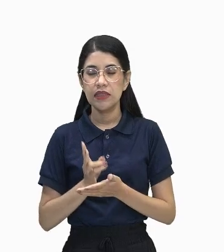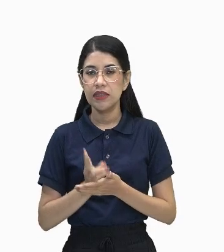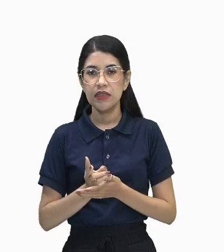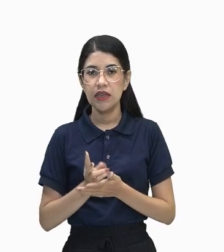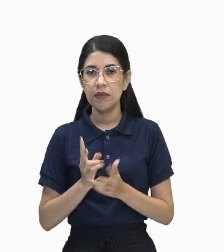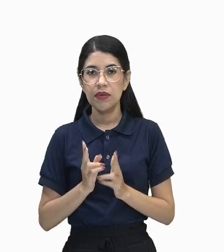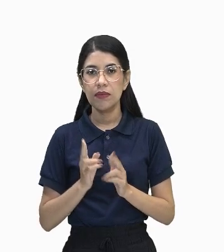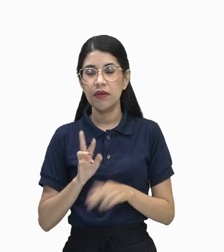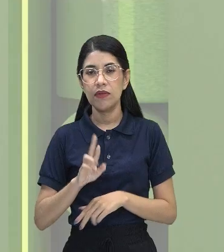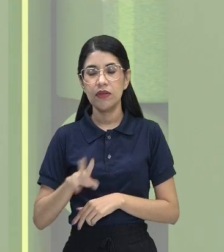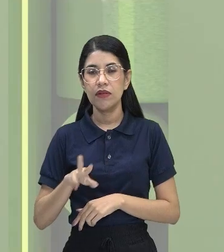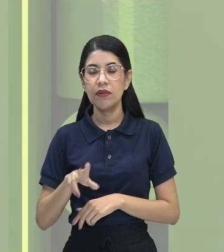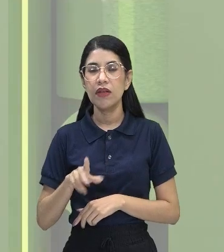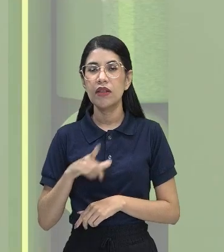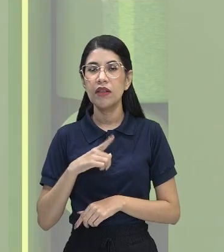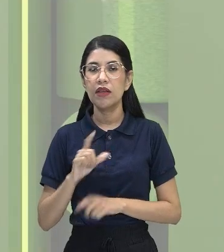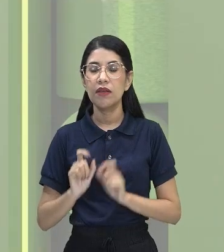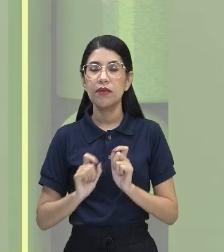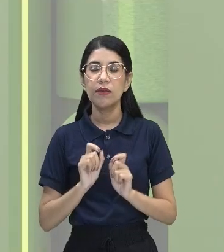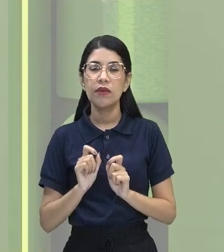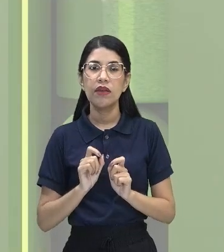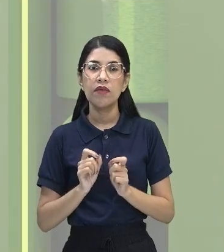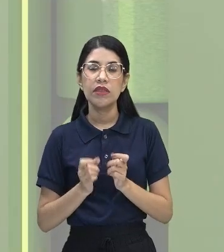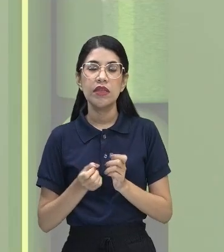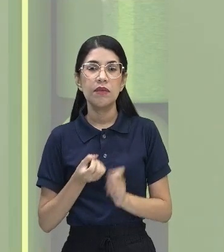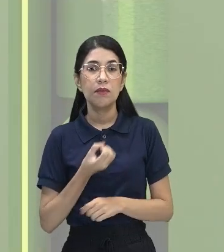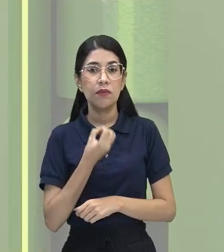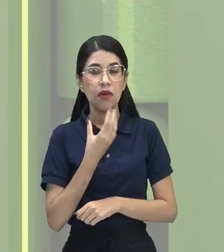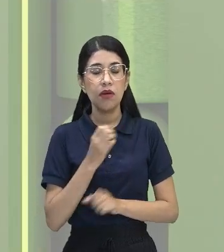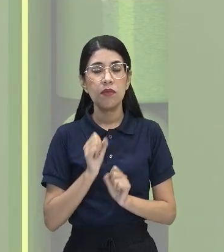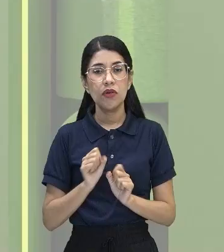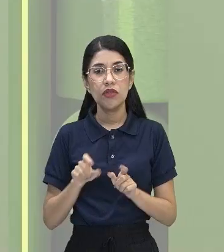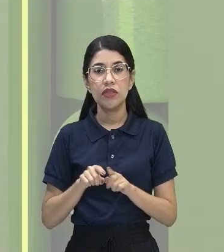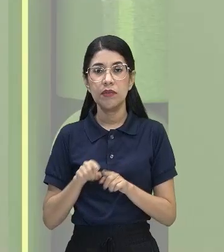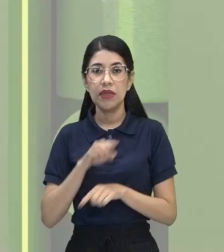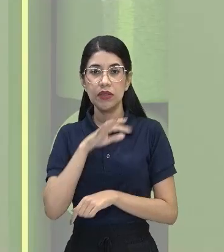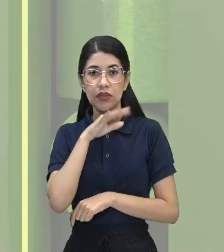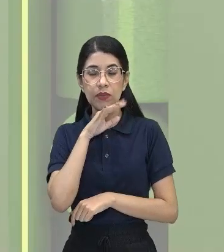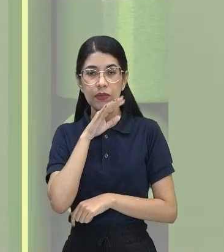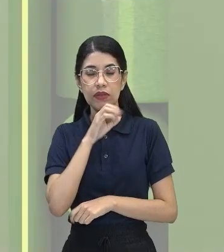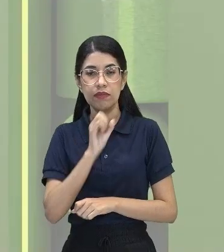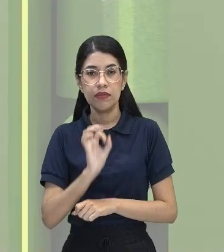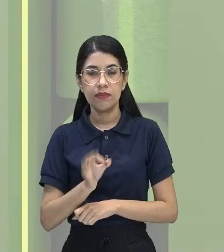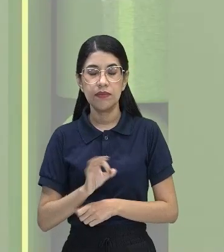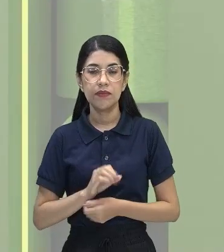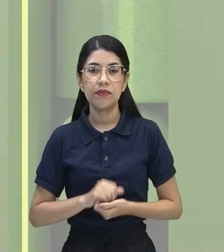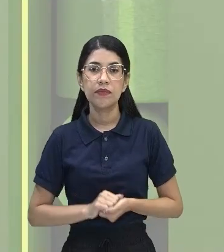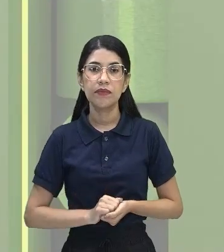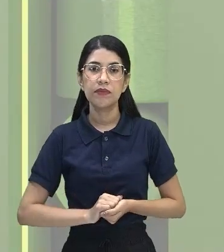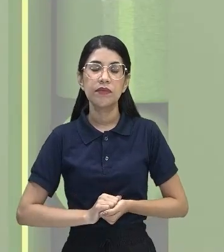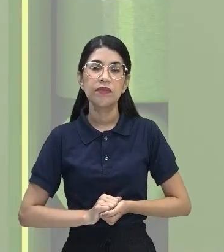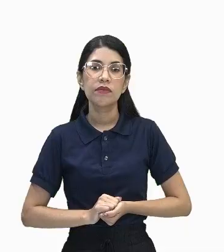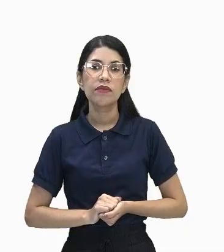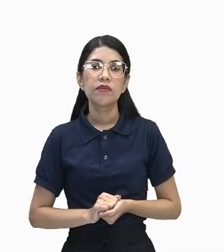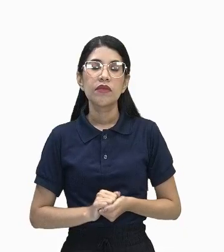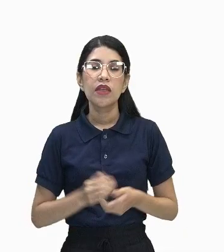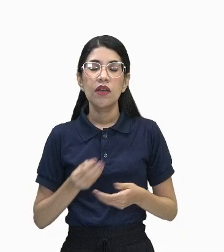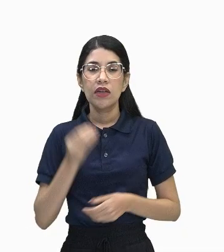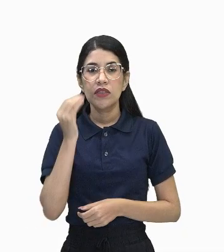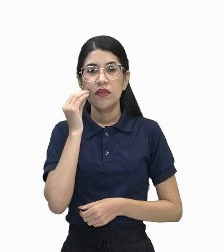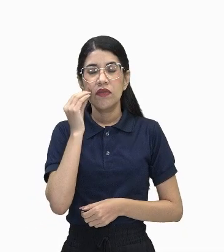soma ela vai ser construtiva, ela pode ser também destrutiva, né? Agora vamos usar um